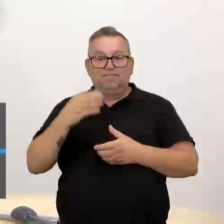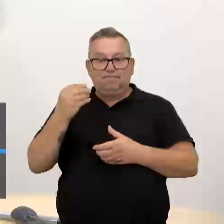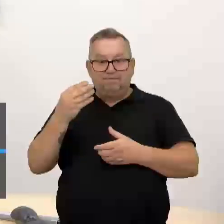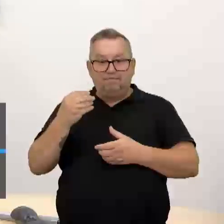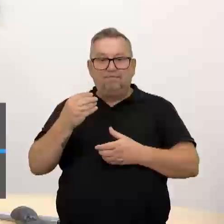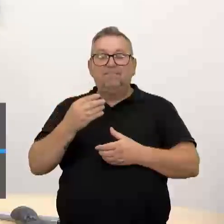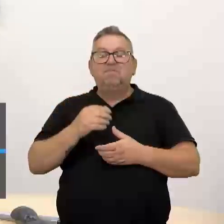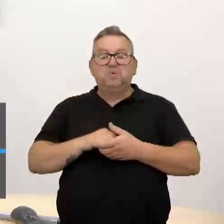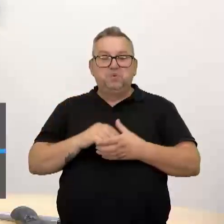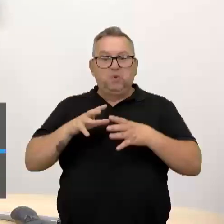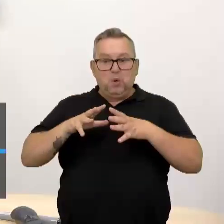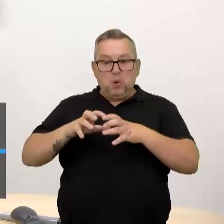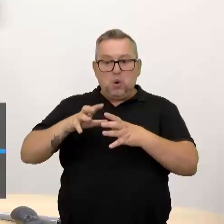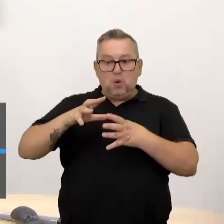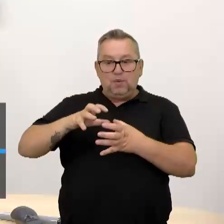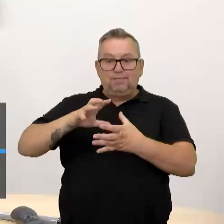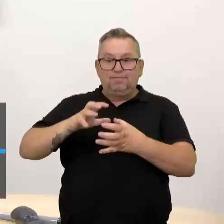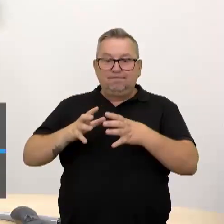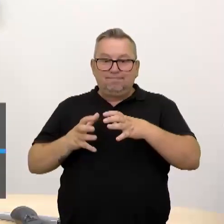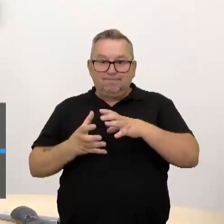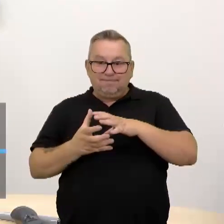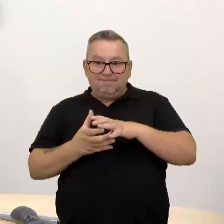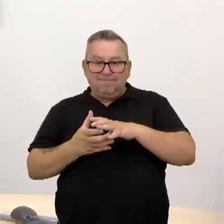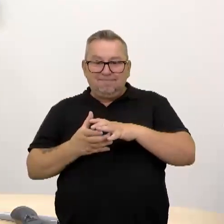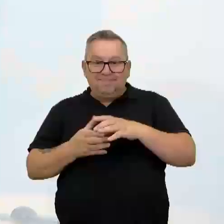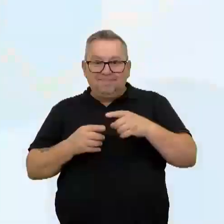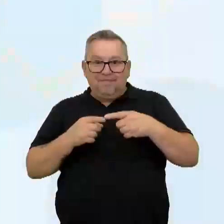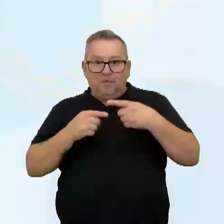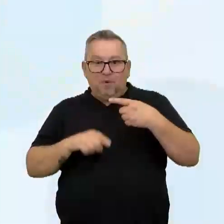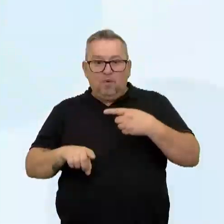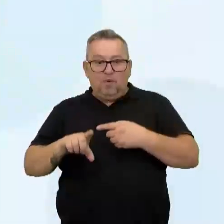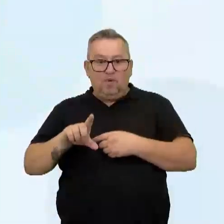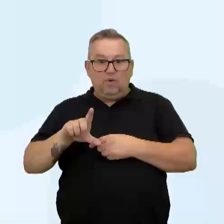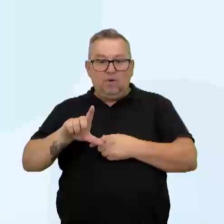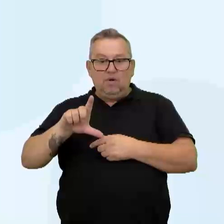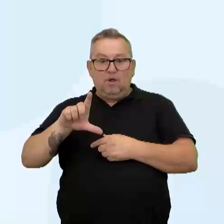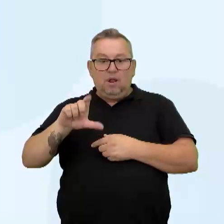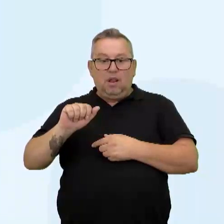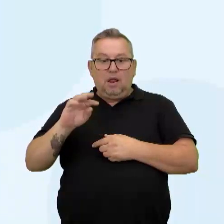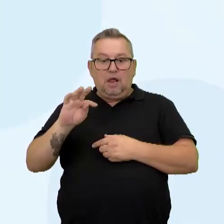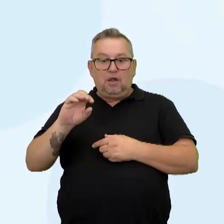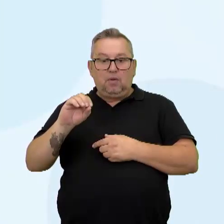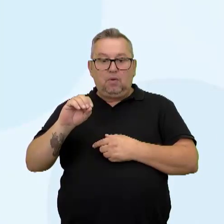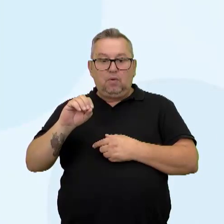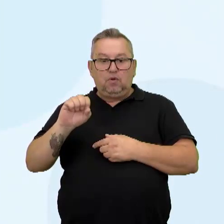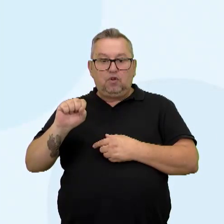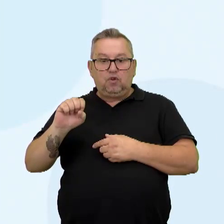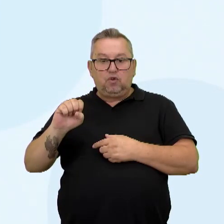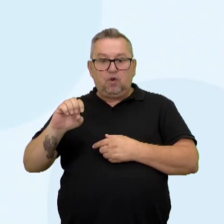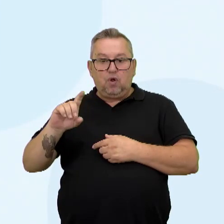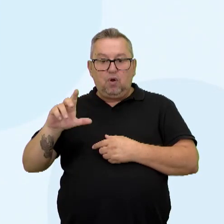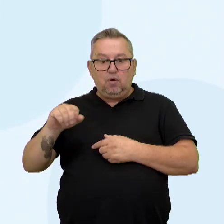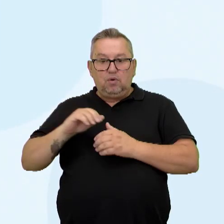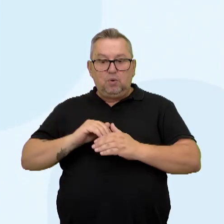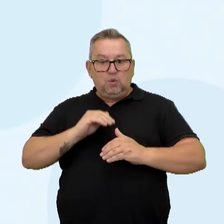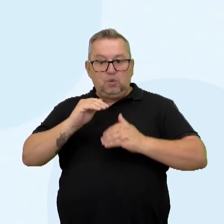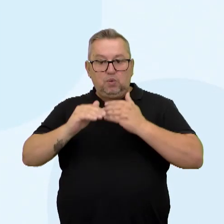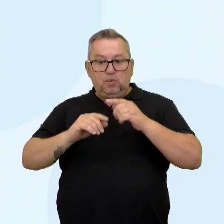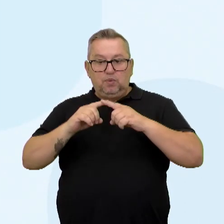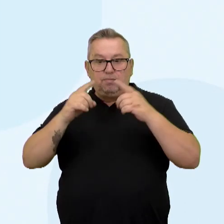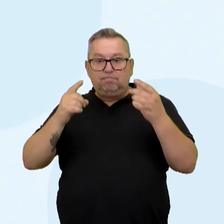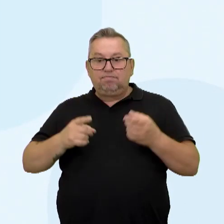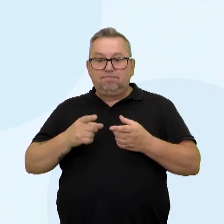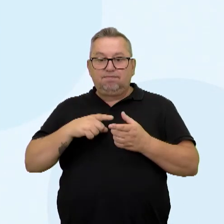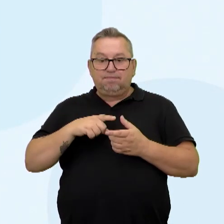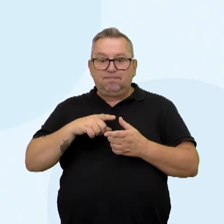bastante argila, né? E o último aí, o latossolo, tá? Solo altamente evoluído, laterizado,